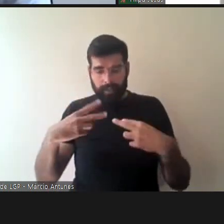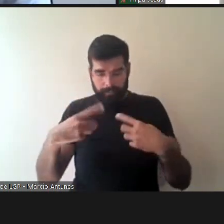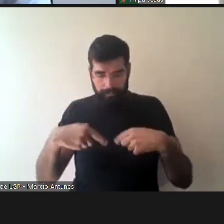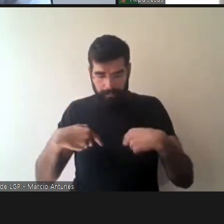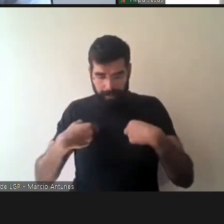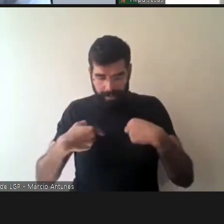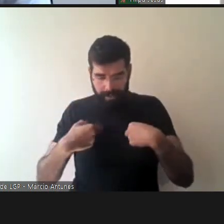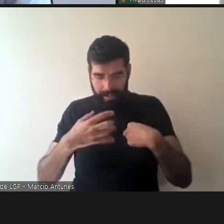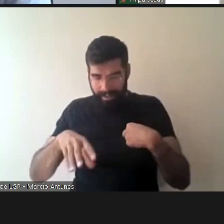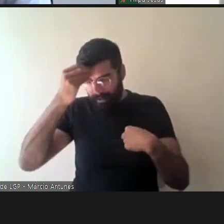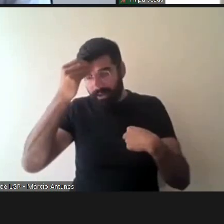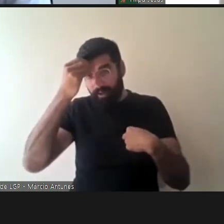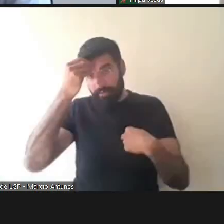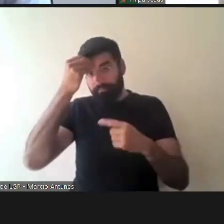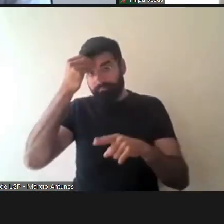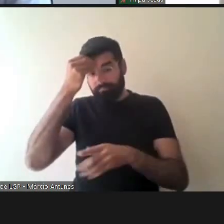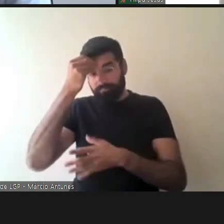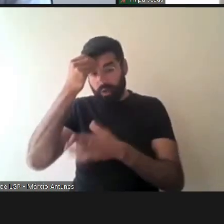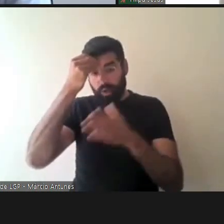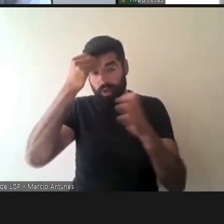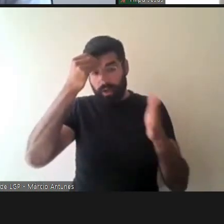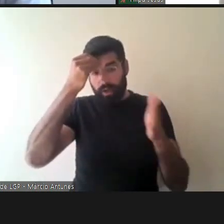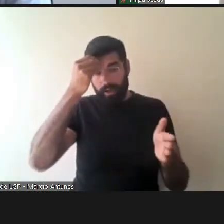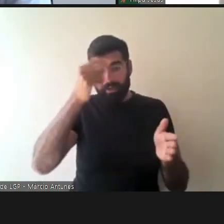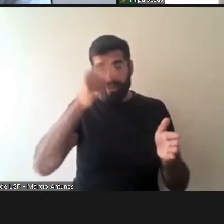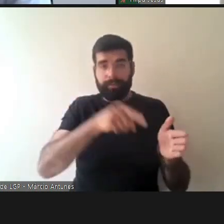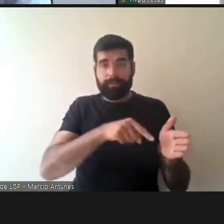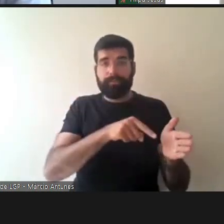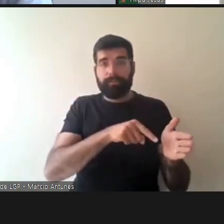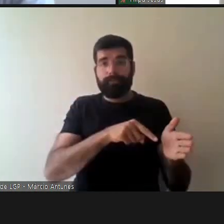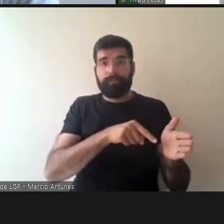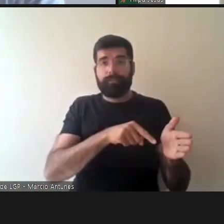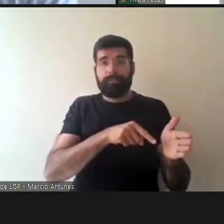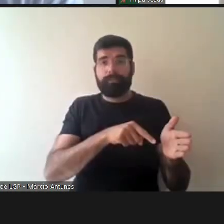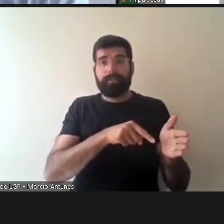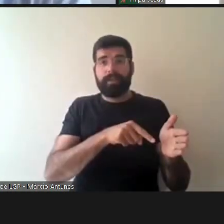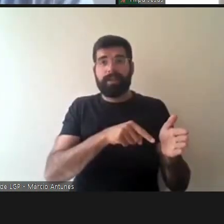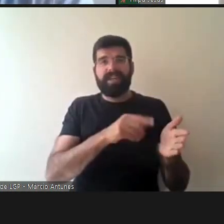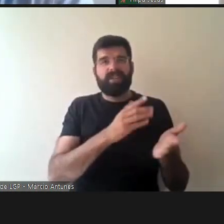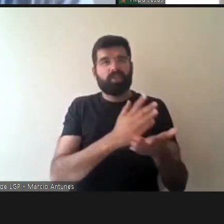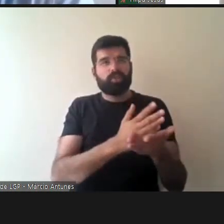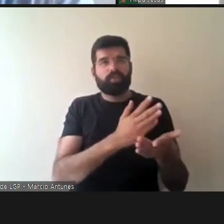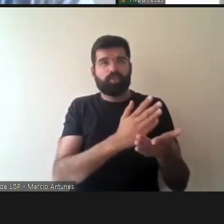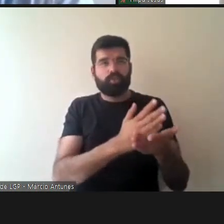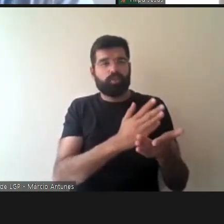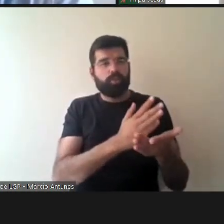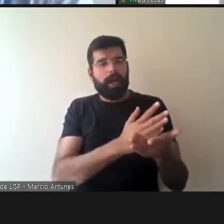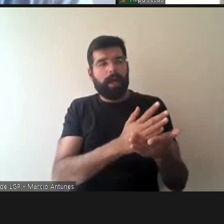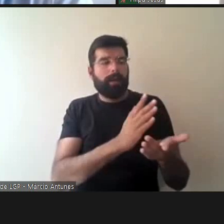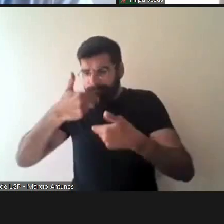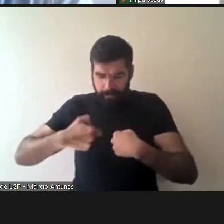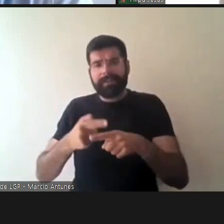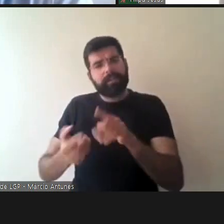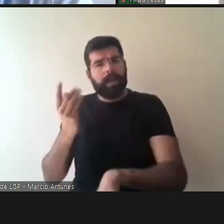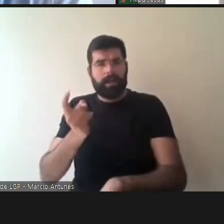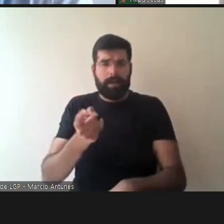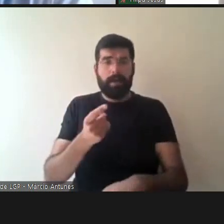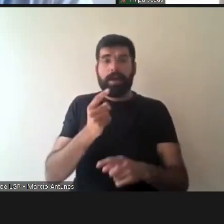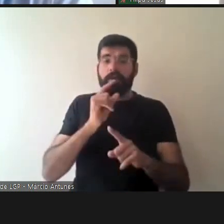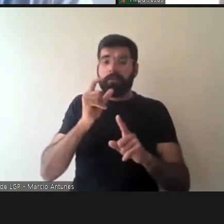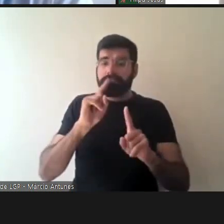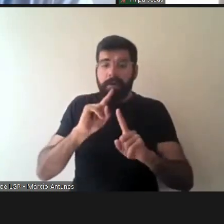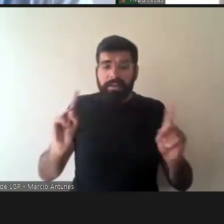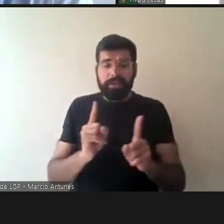do que propriamente na perspectiva escolar. E, de uma forma muito sucinta, era isto que tinha